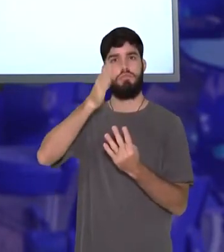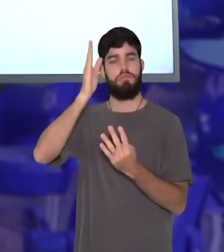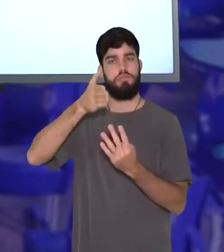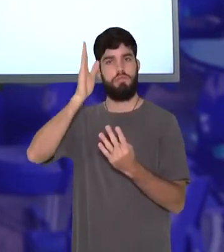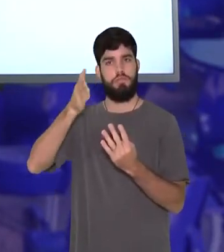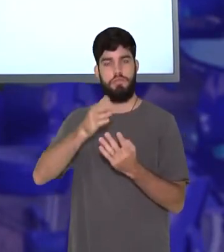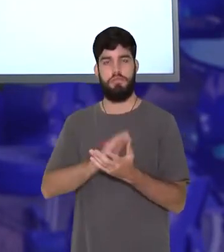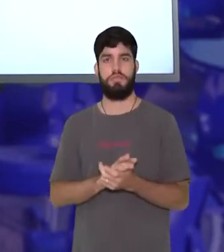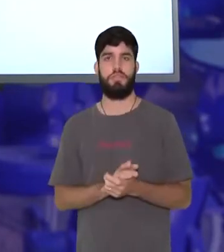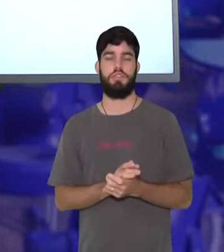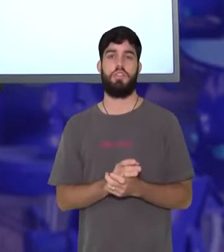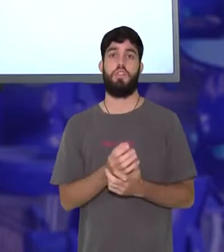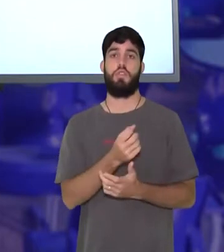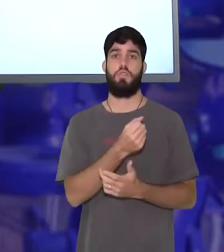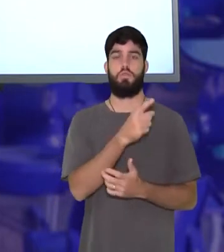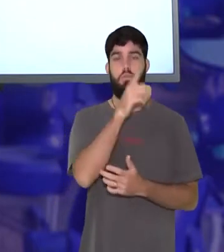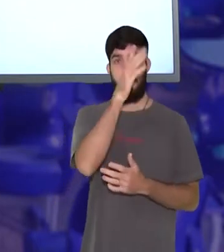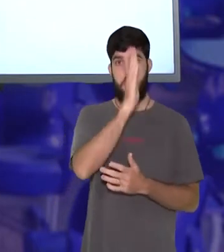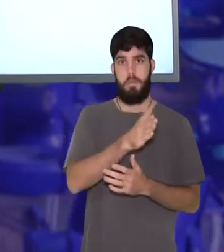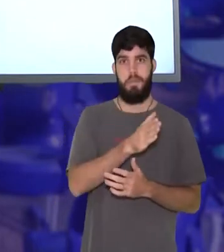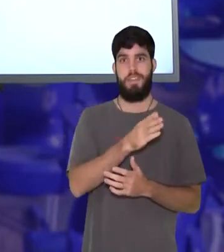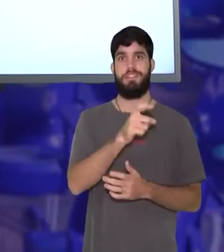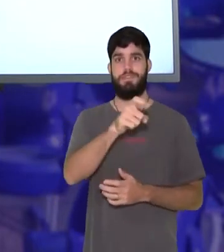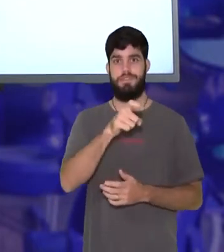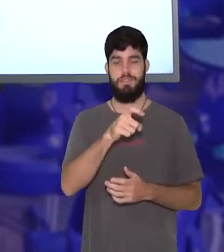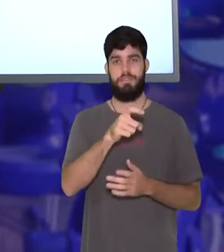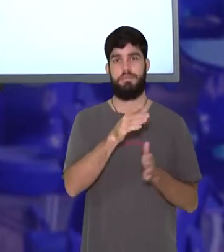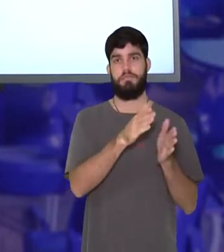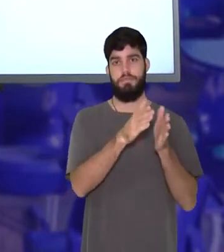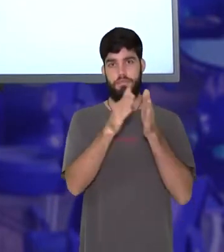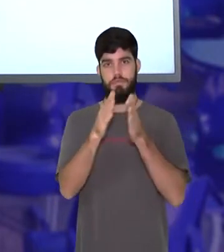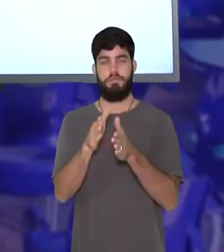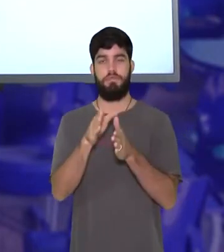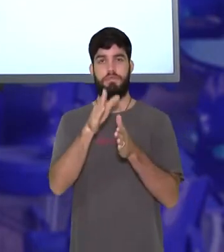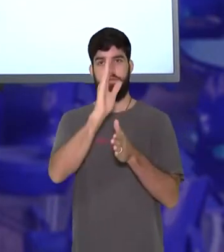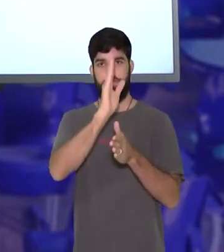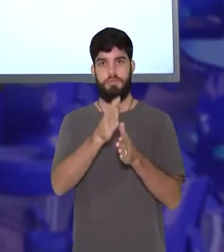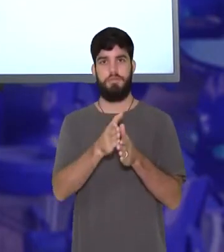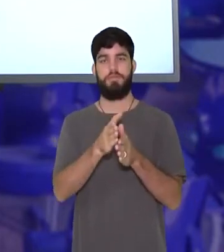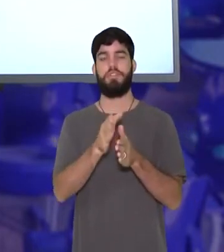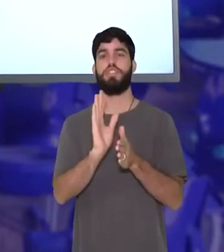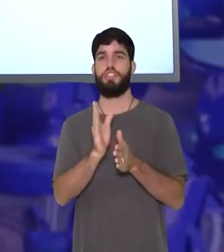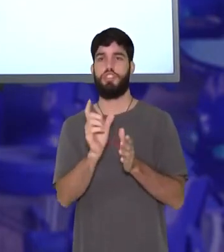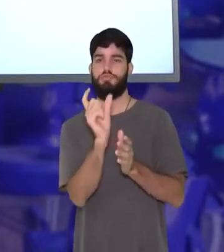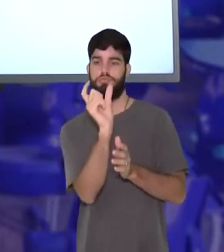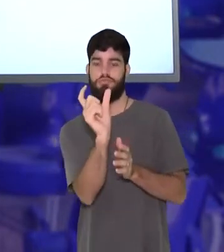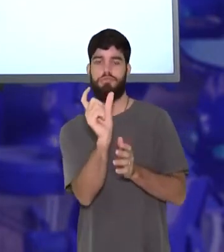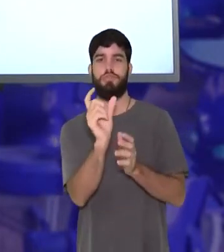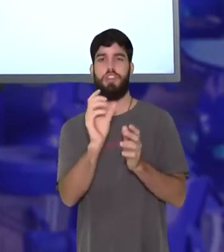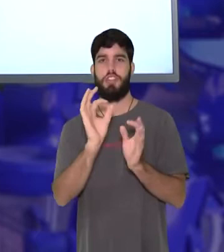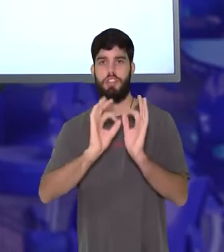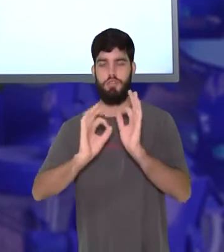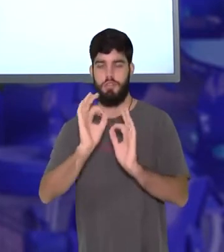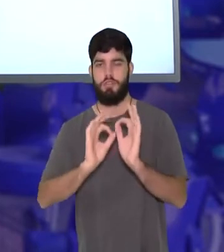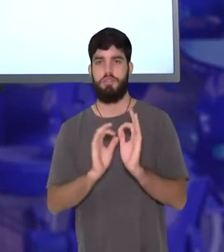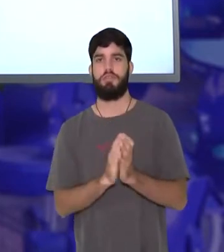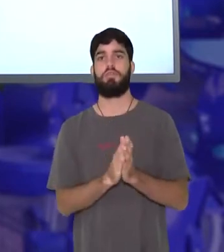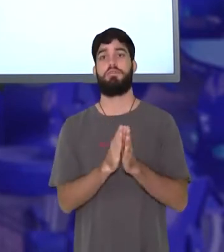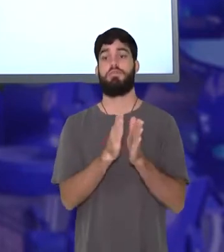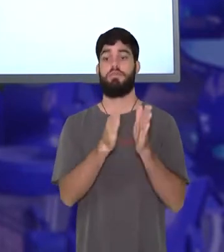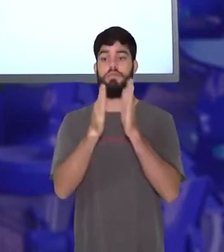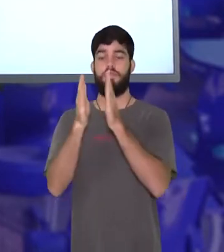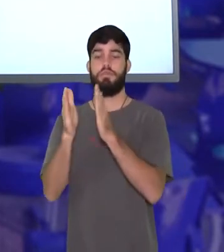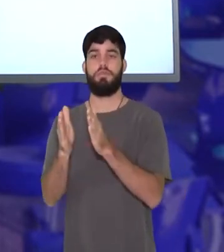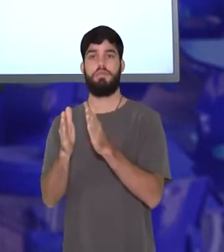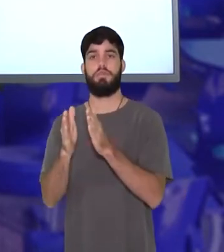coluna o valor variando para x na segunda coluna A nossa equação já montada né X + Y = 10